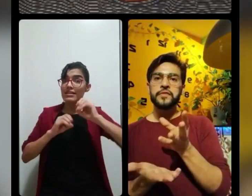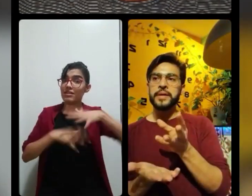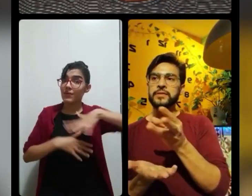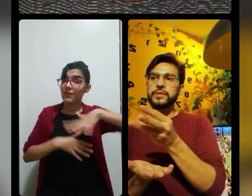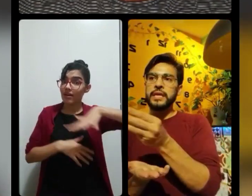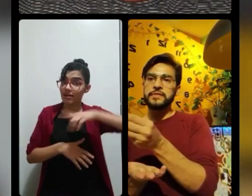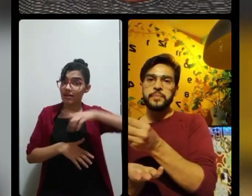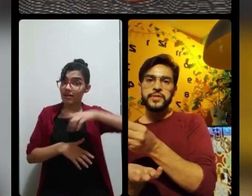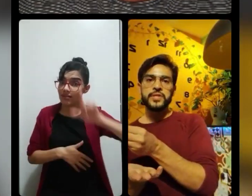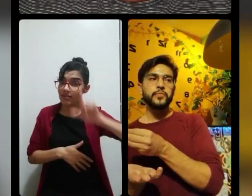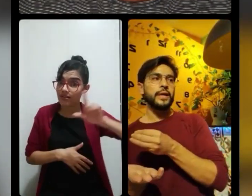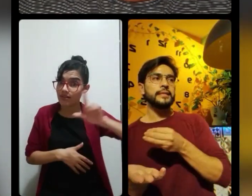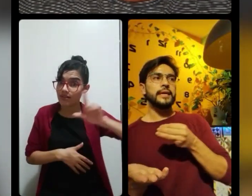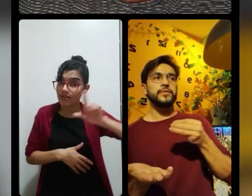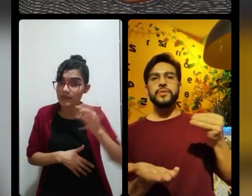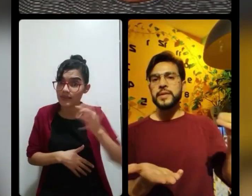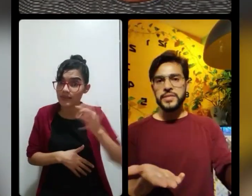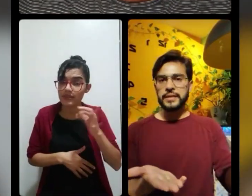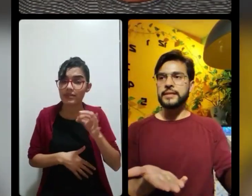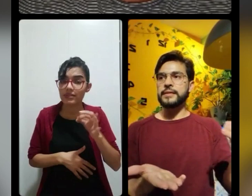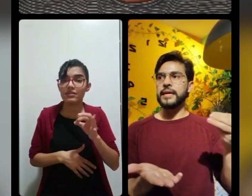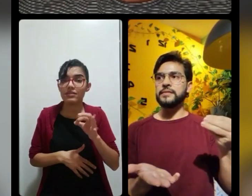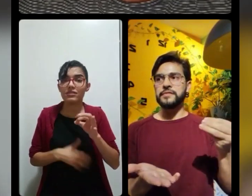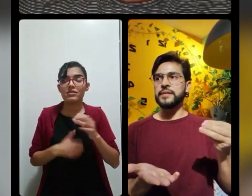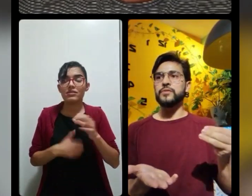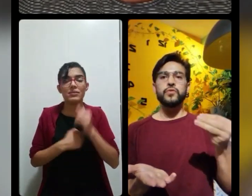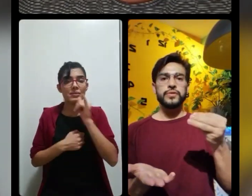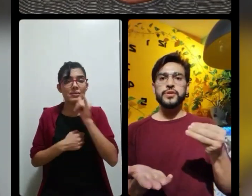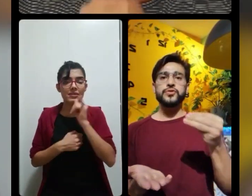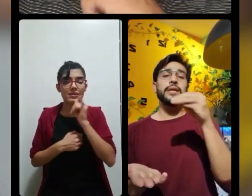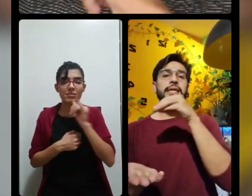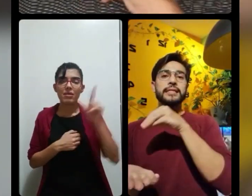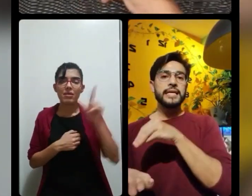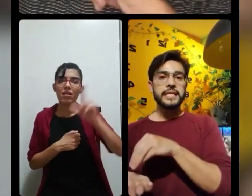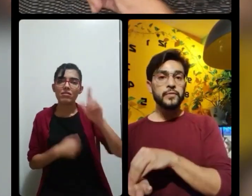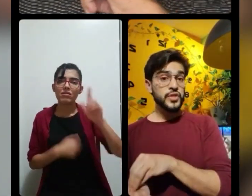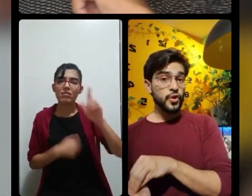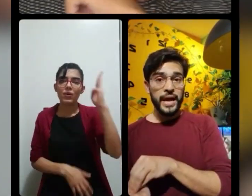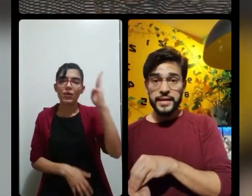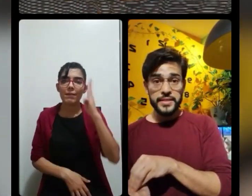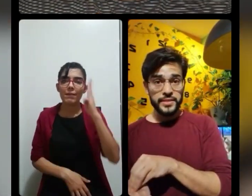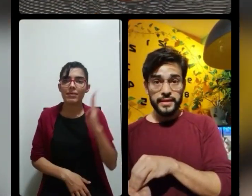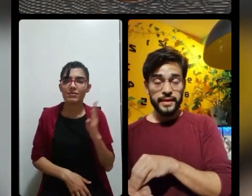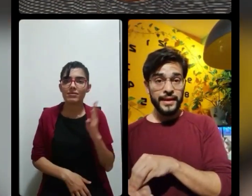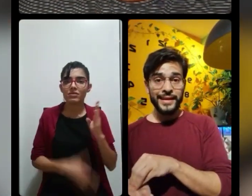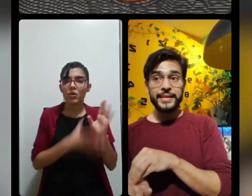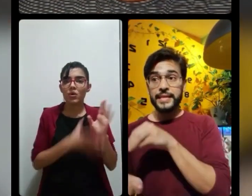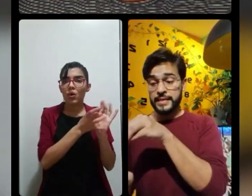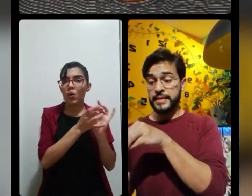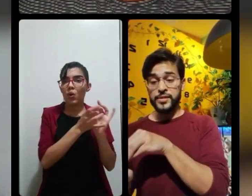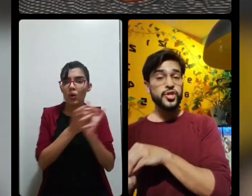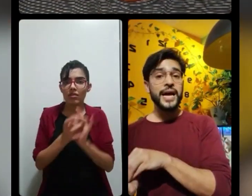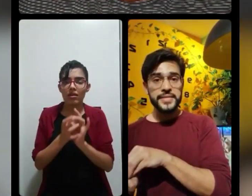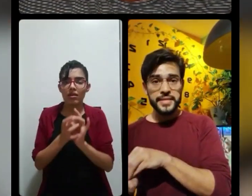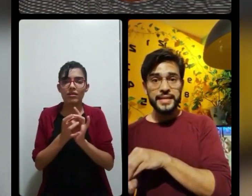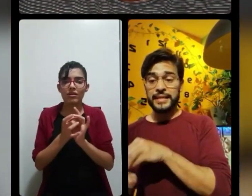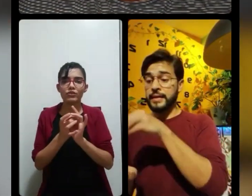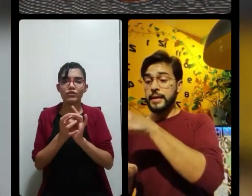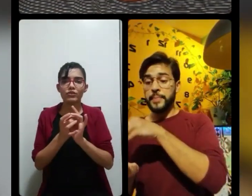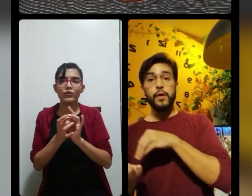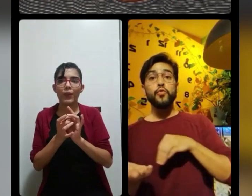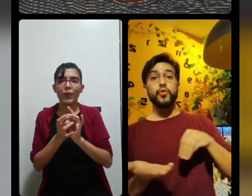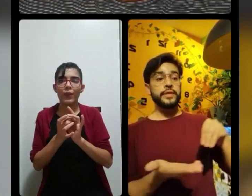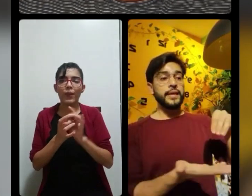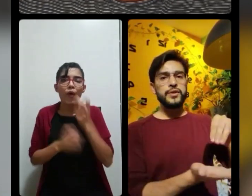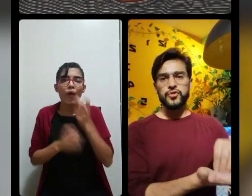que o movimento de levar, por exemplo, uma literatura brasileira que advém de um contexto das línguas orais e está